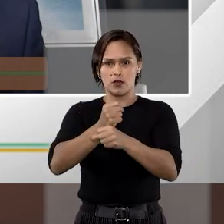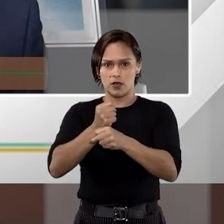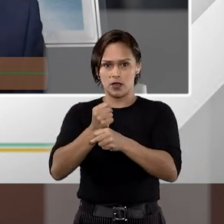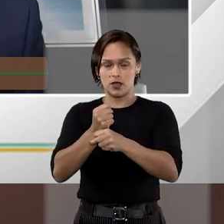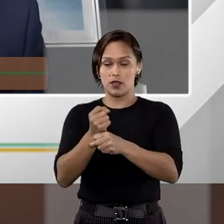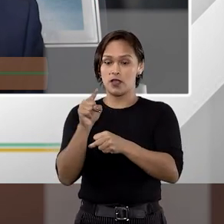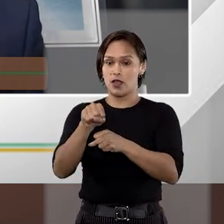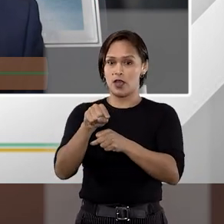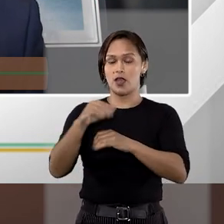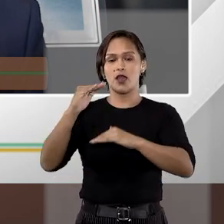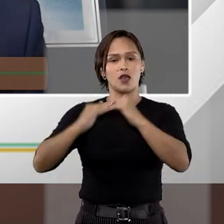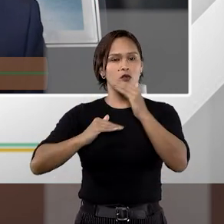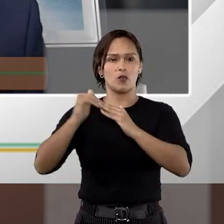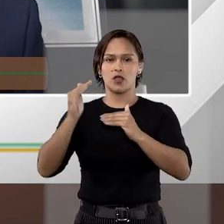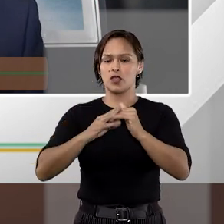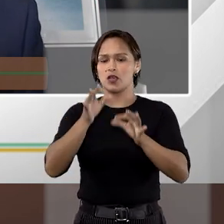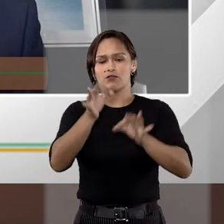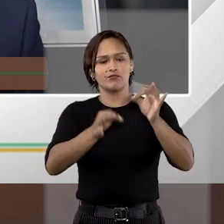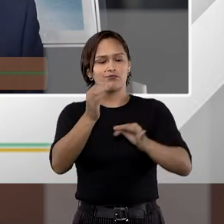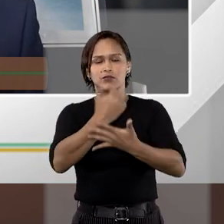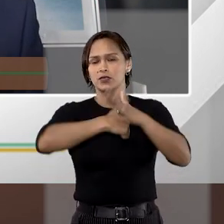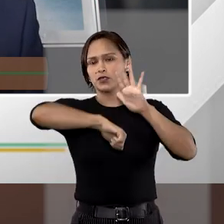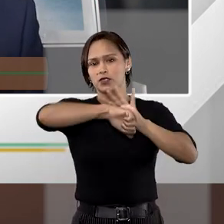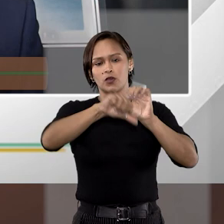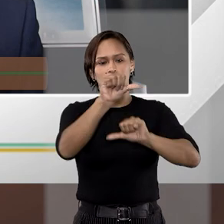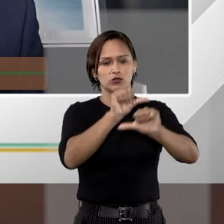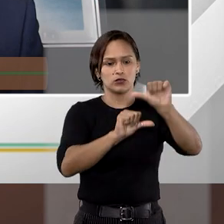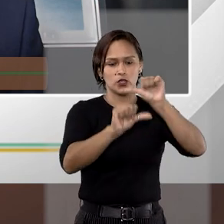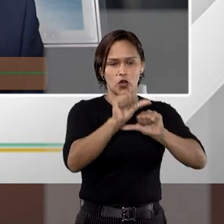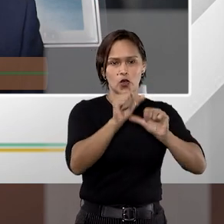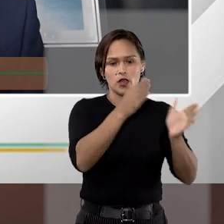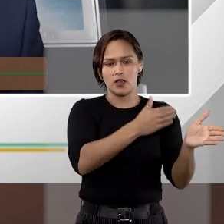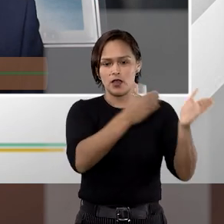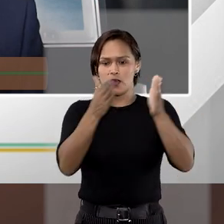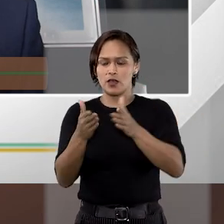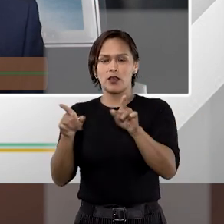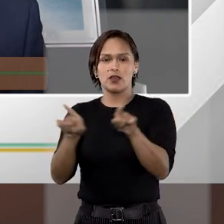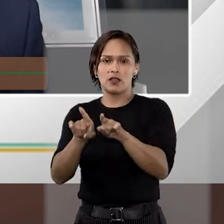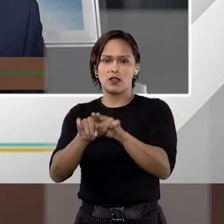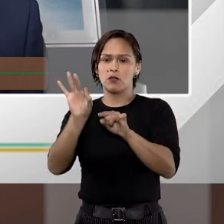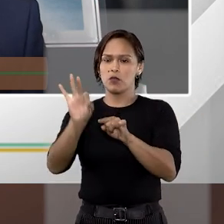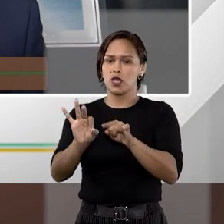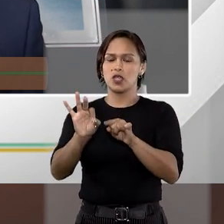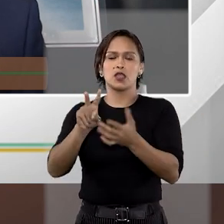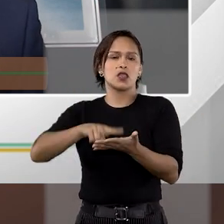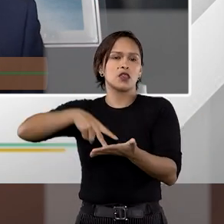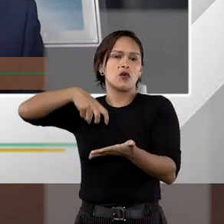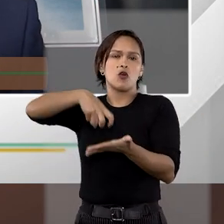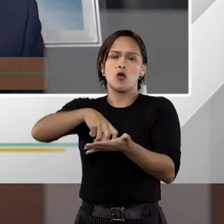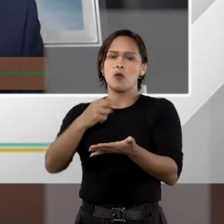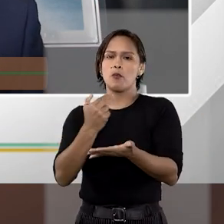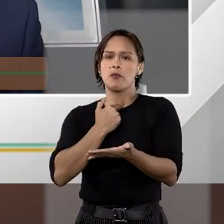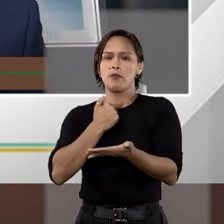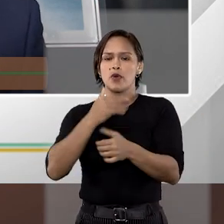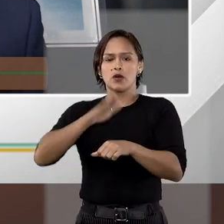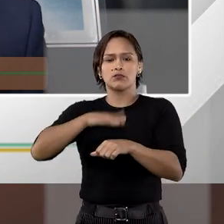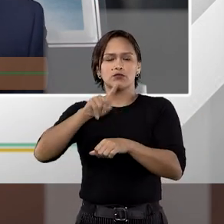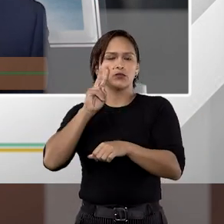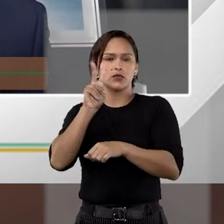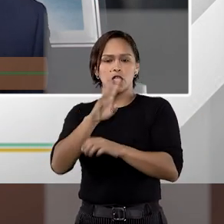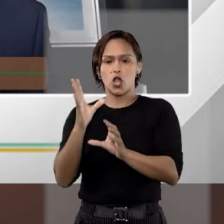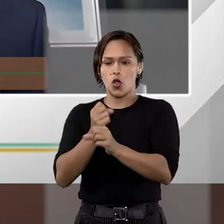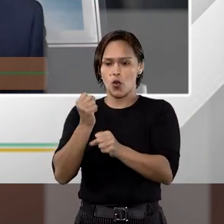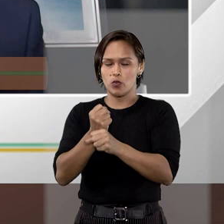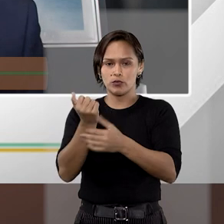de dois anos a competência não é mais do juizado especial criminal e também e eles não detém não podem a